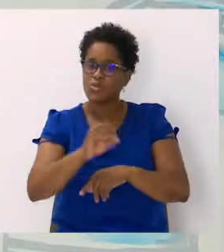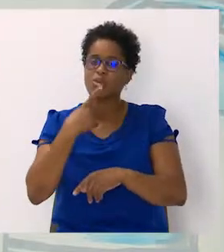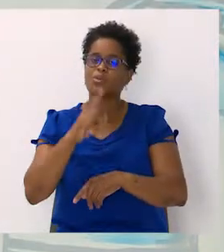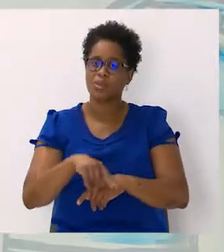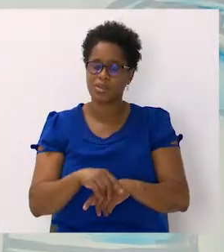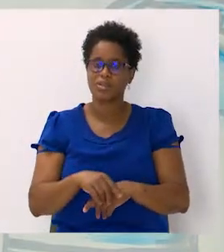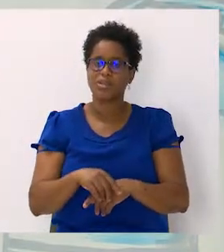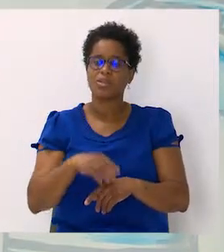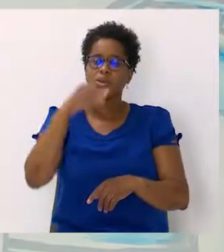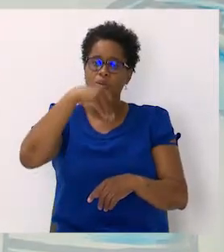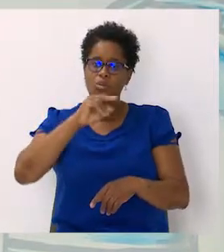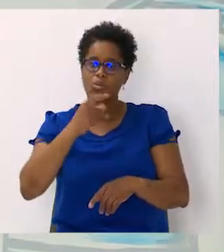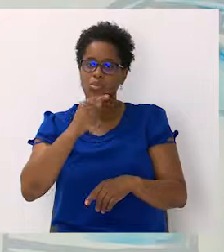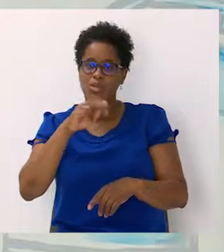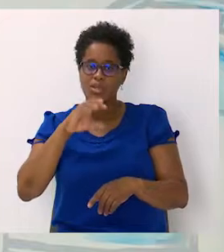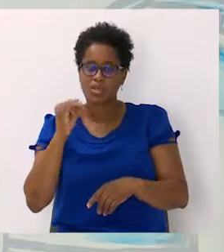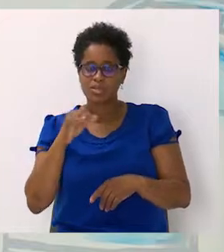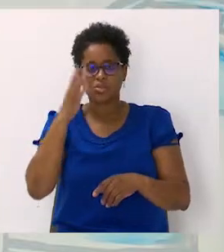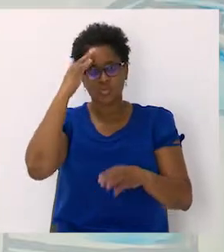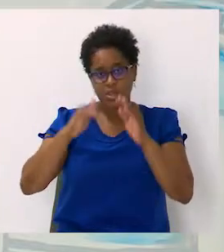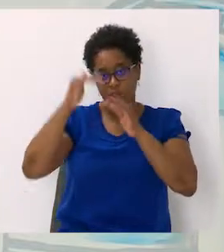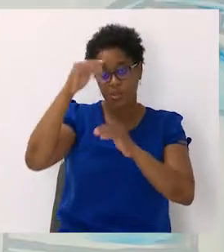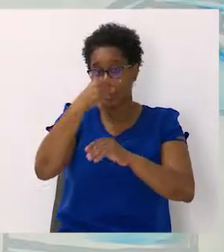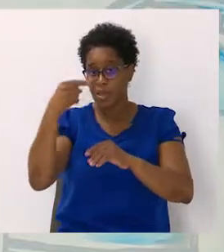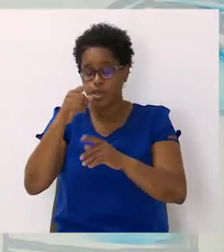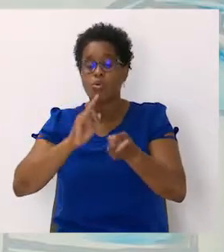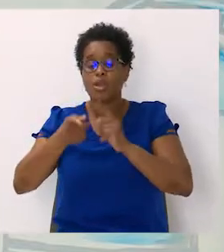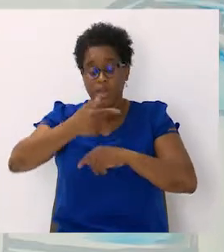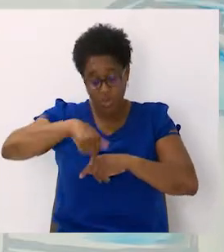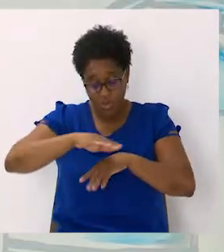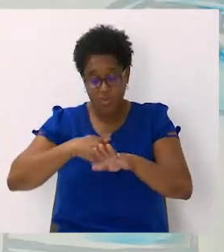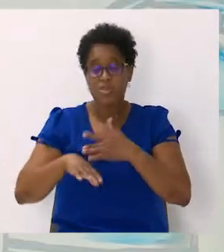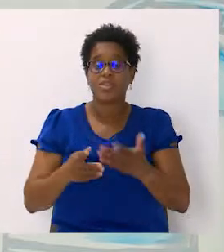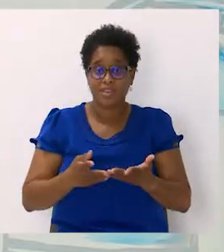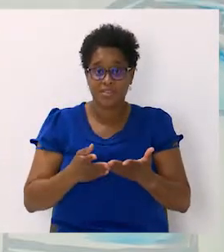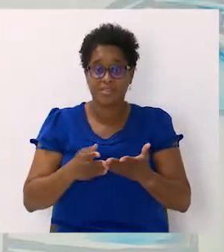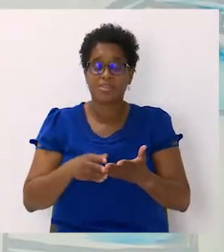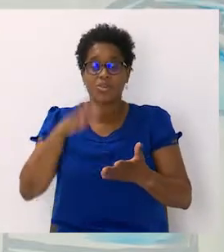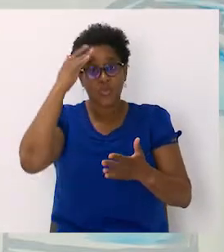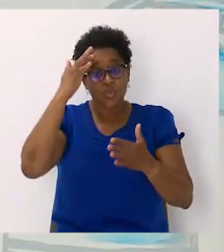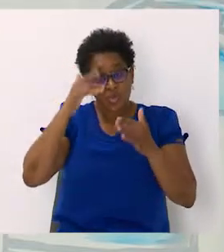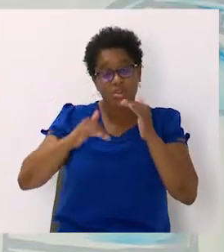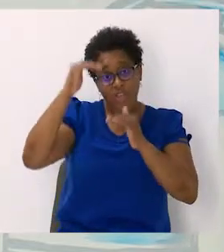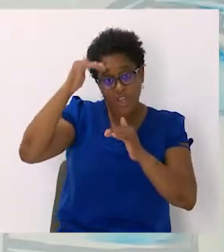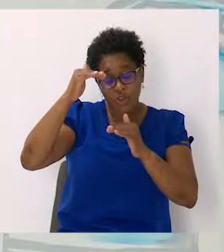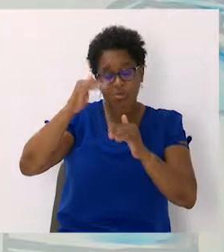Repito, potência de expoente negativa. O que vamos fazer? O